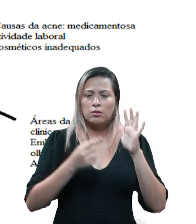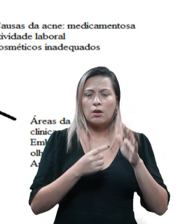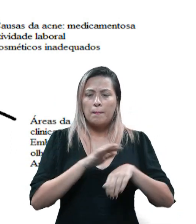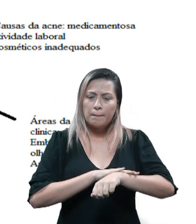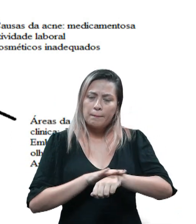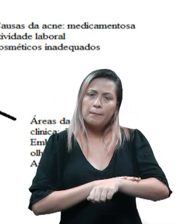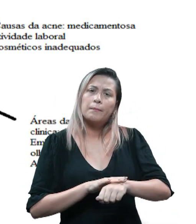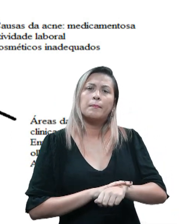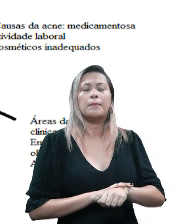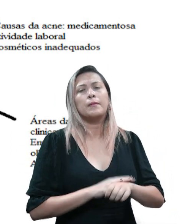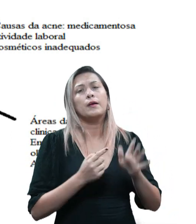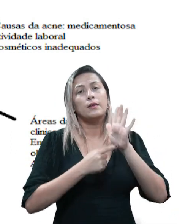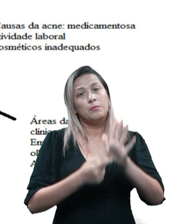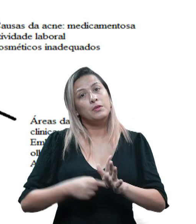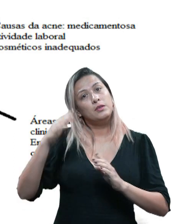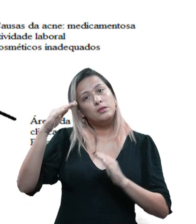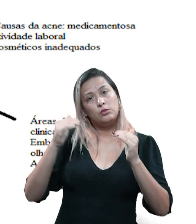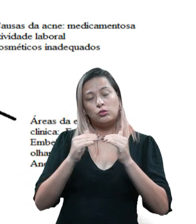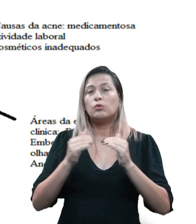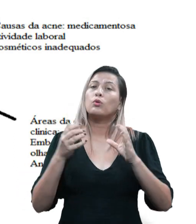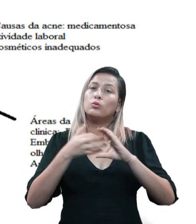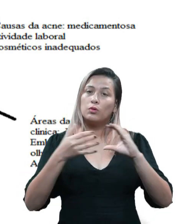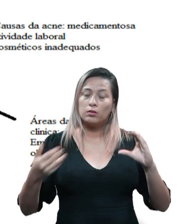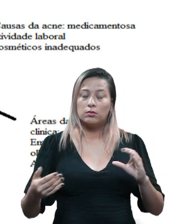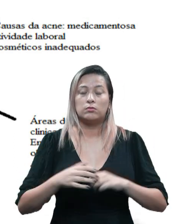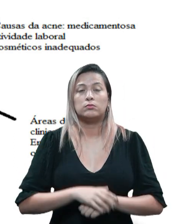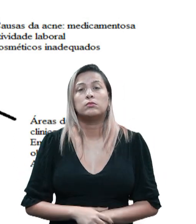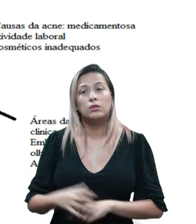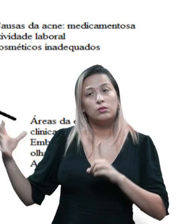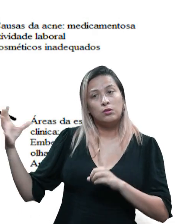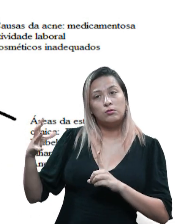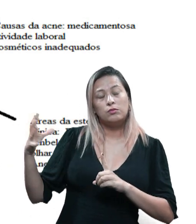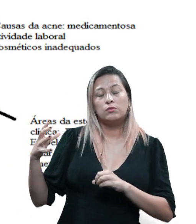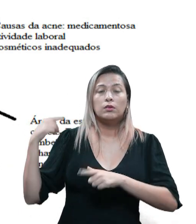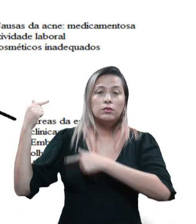fatores ambientais, hormonais e genéticos. Então, a pele pode